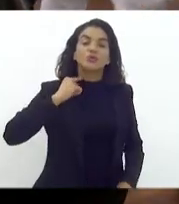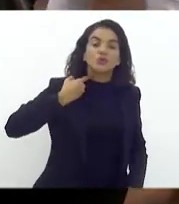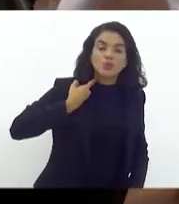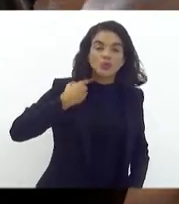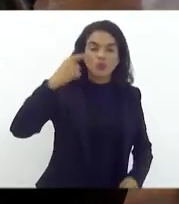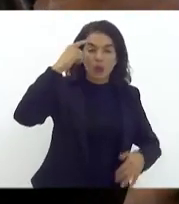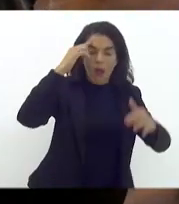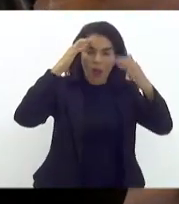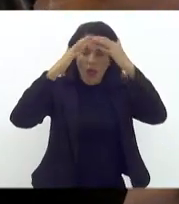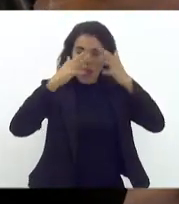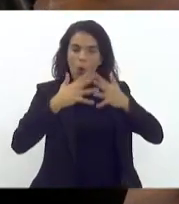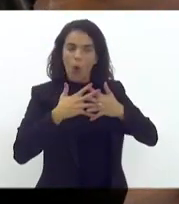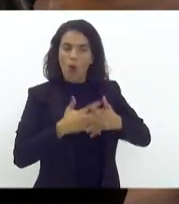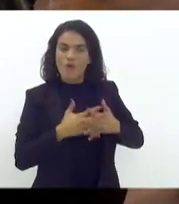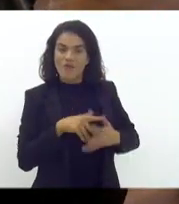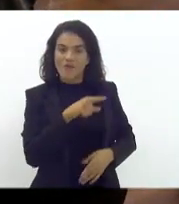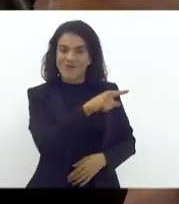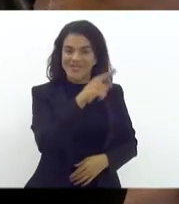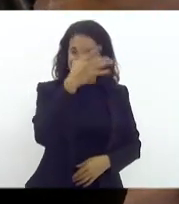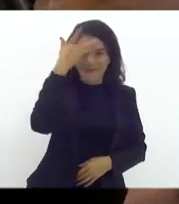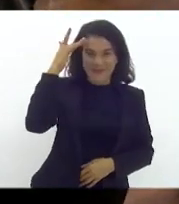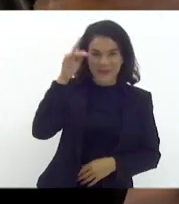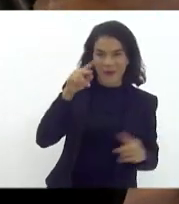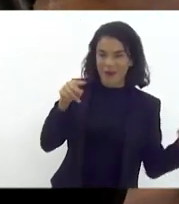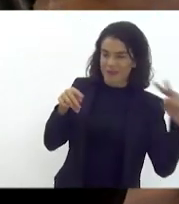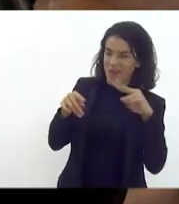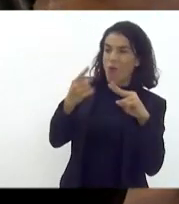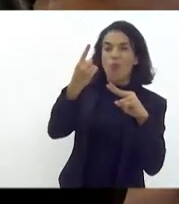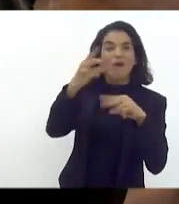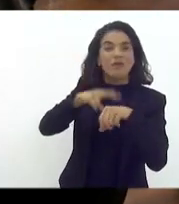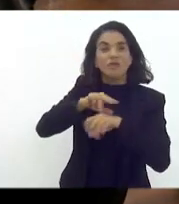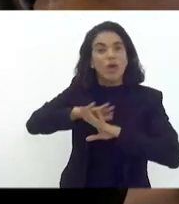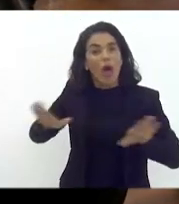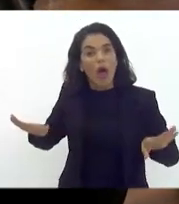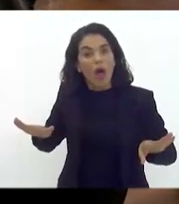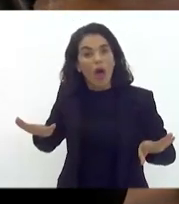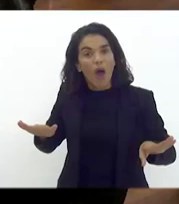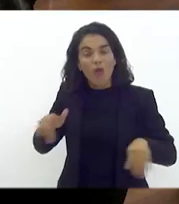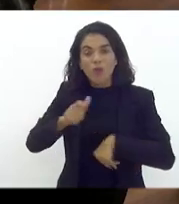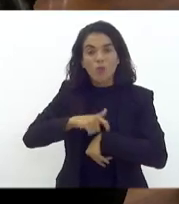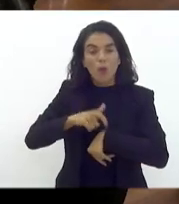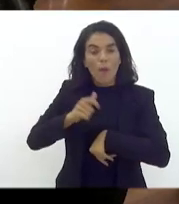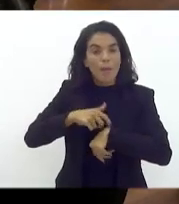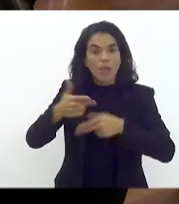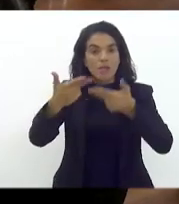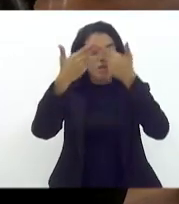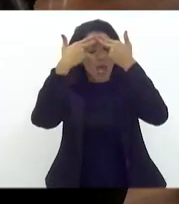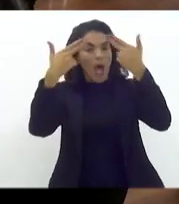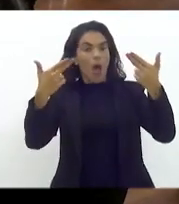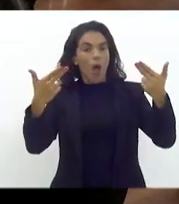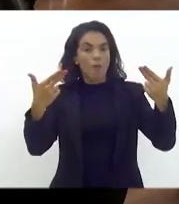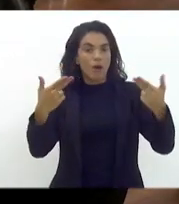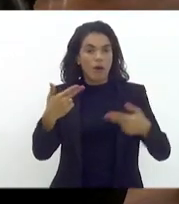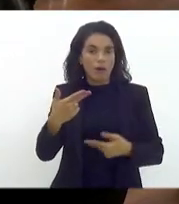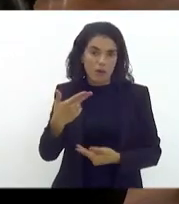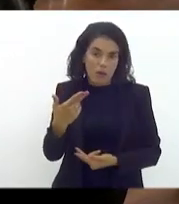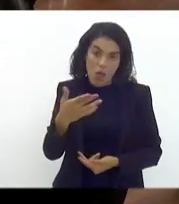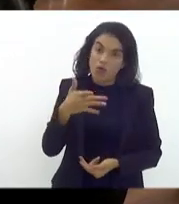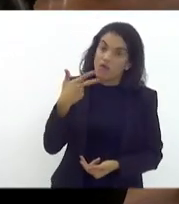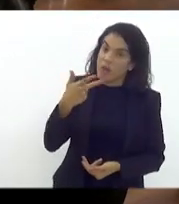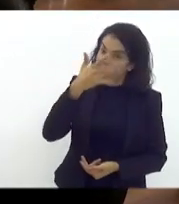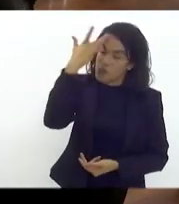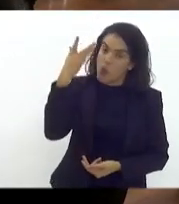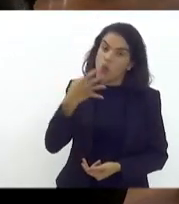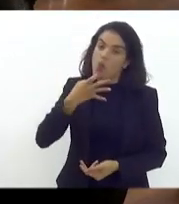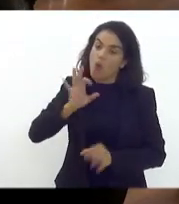pessoa porque ela viu essa pessoa uma vez só na no momento é uma pessoa que ela não conhece eu tô falando a pessoa